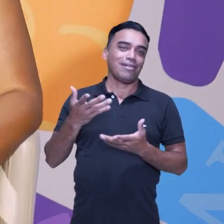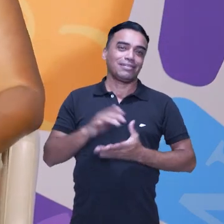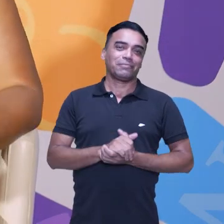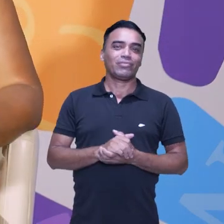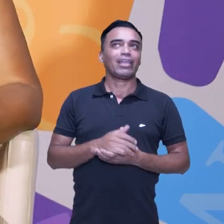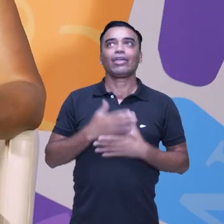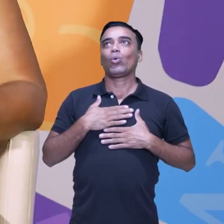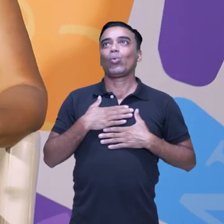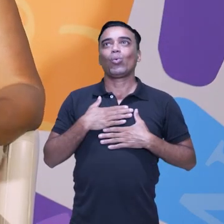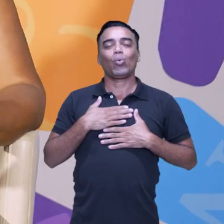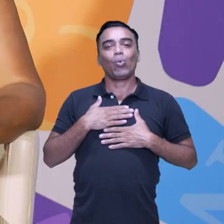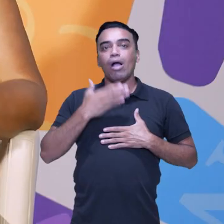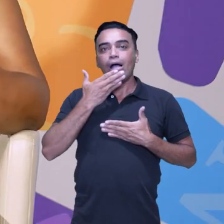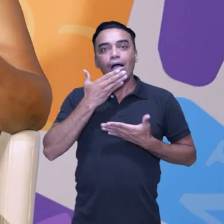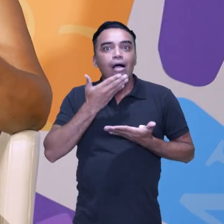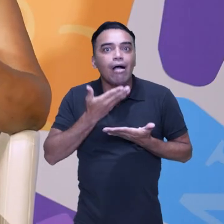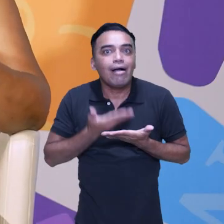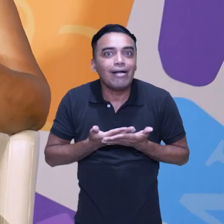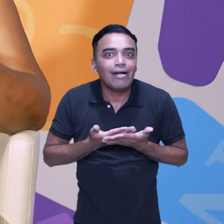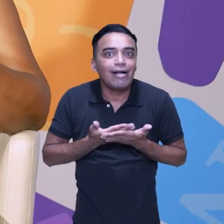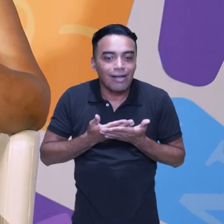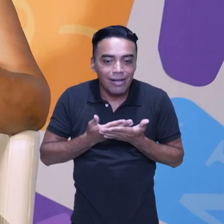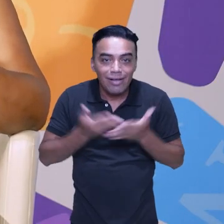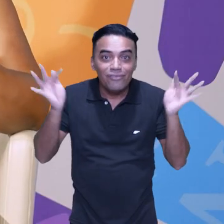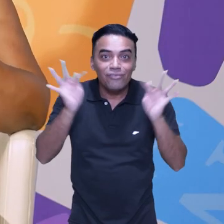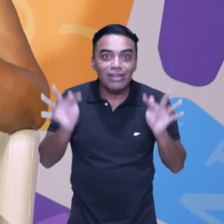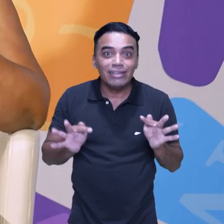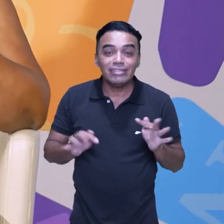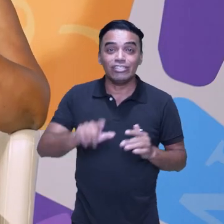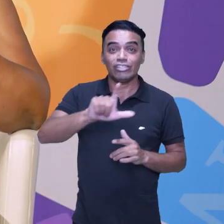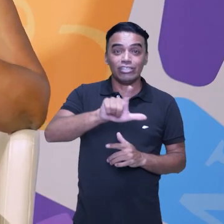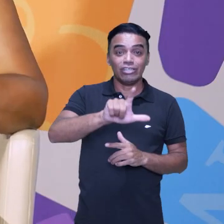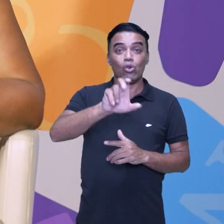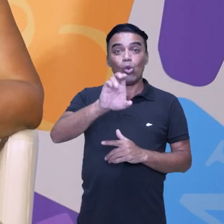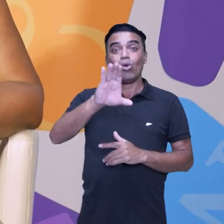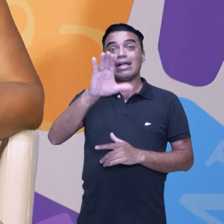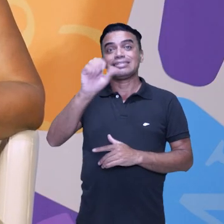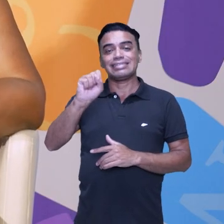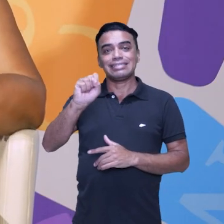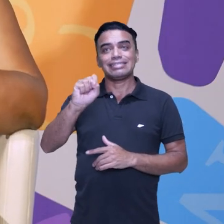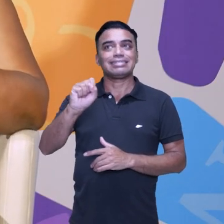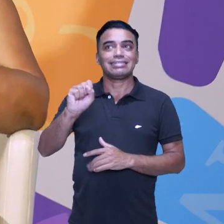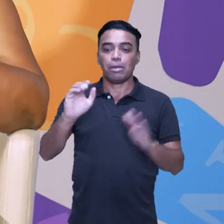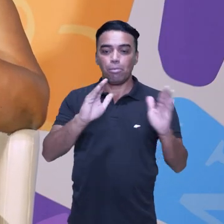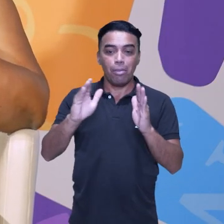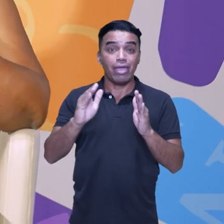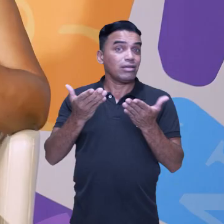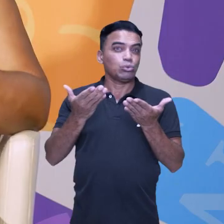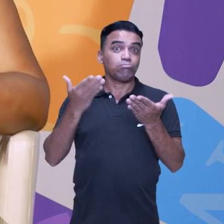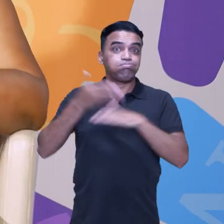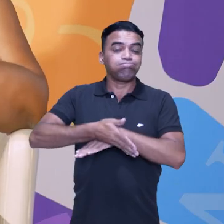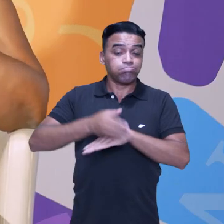aí eu fiquei muito encantada com aquela coisa do Lucas de se entregar realmente por aquele momento. E